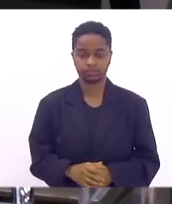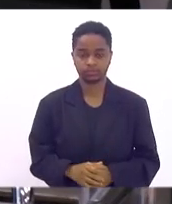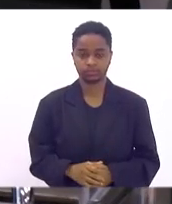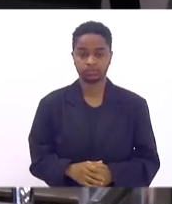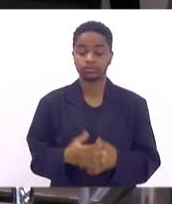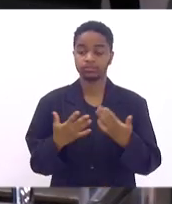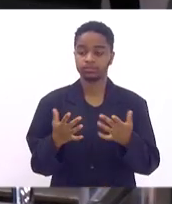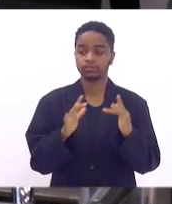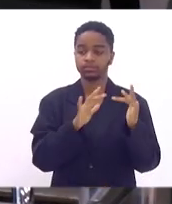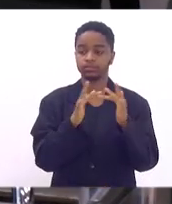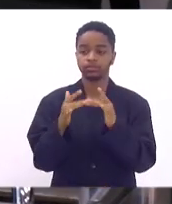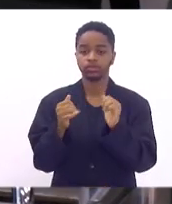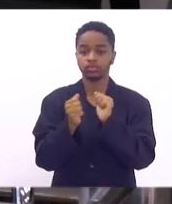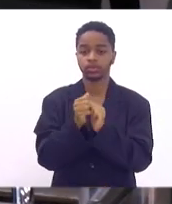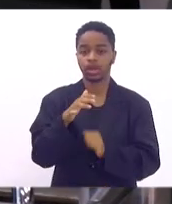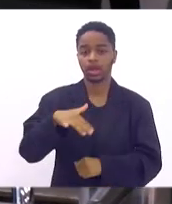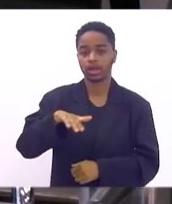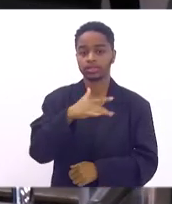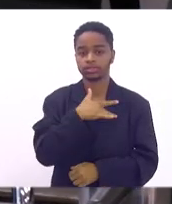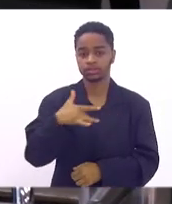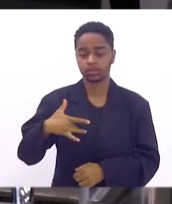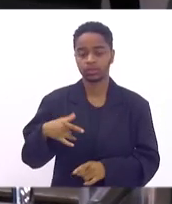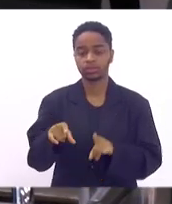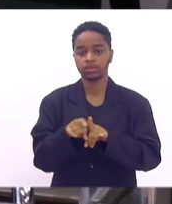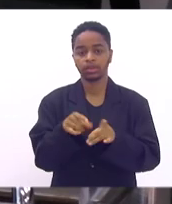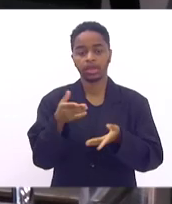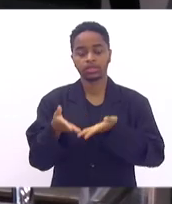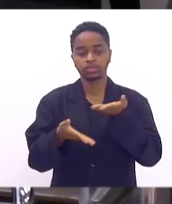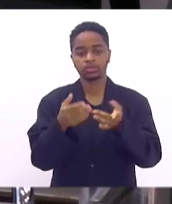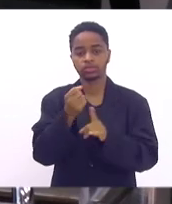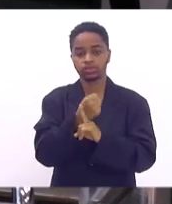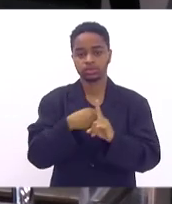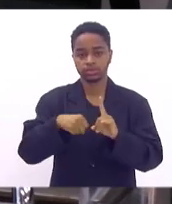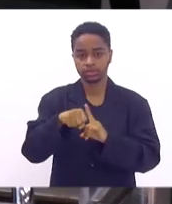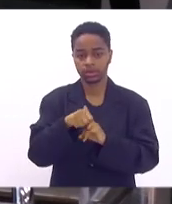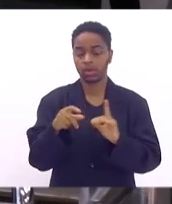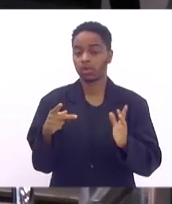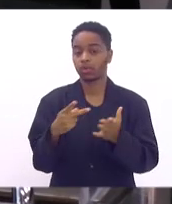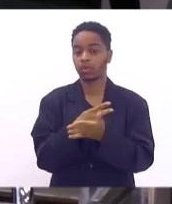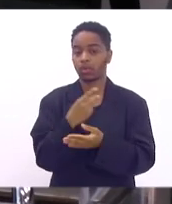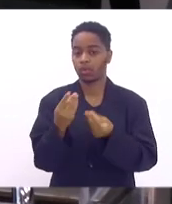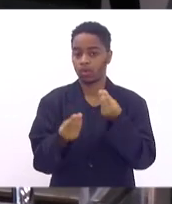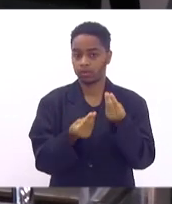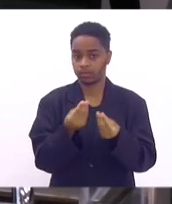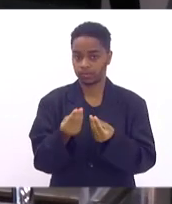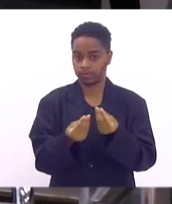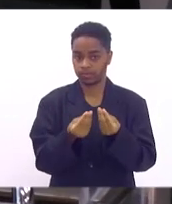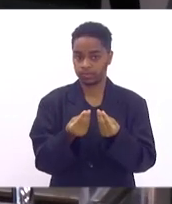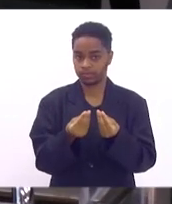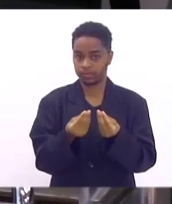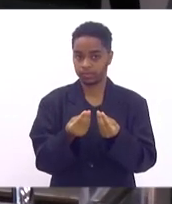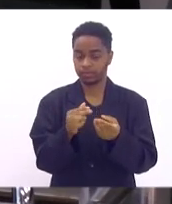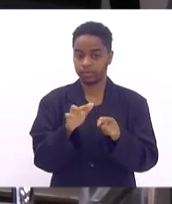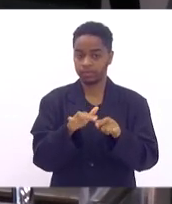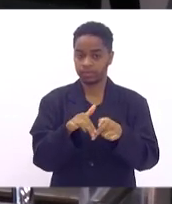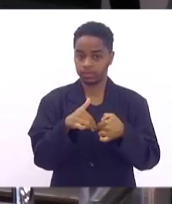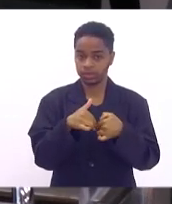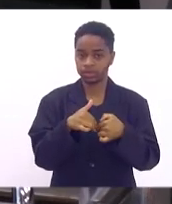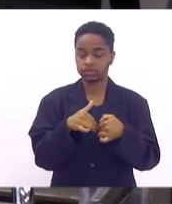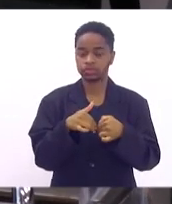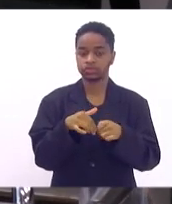Articulação com a saúde, com a assistência social, ela acontece, né, através dos